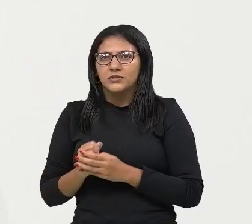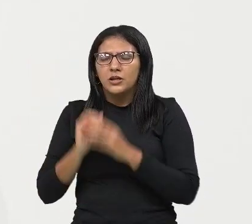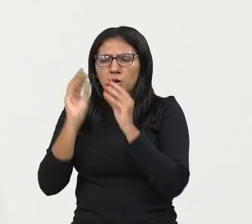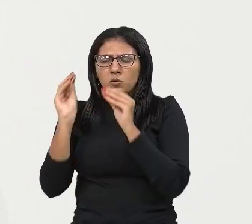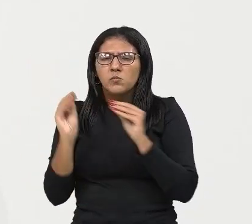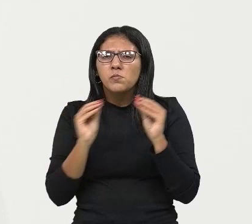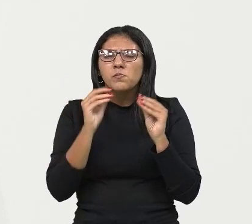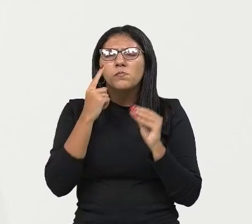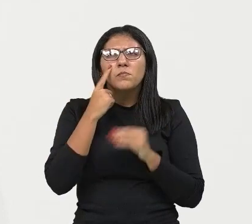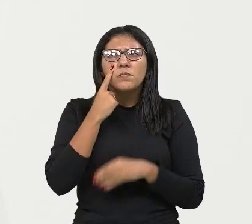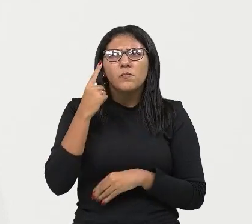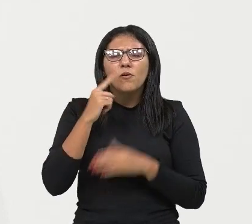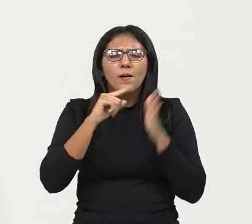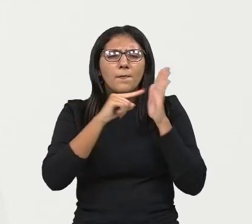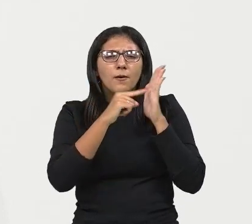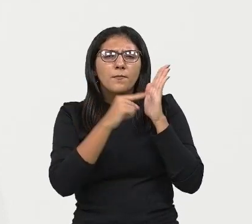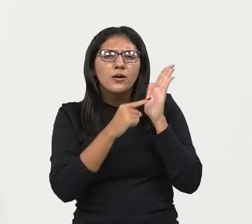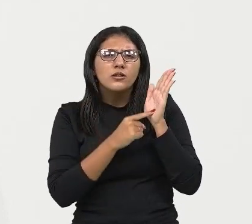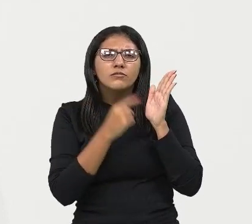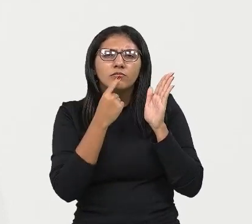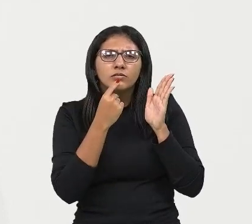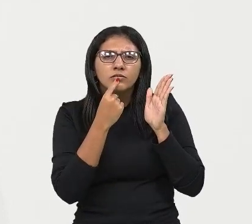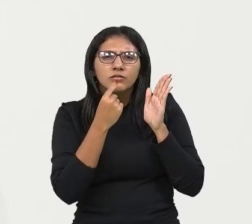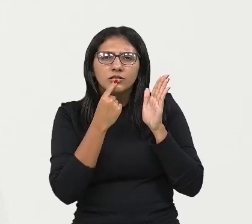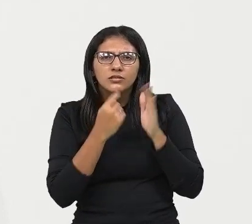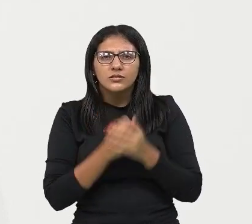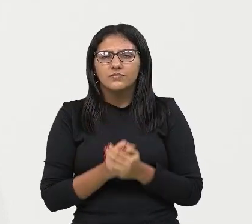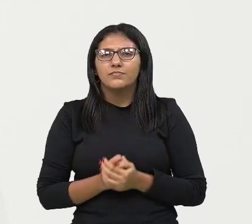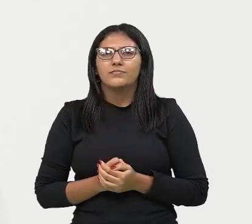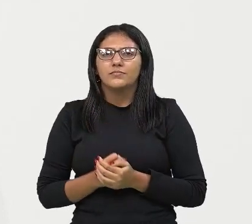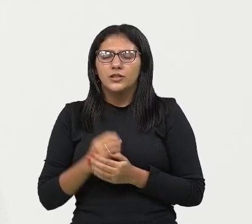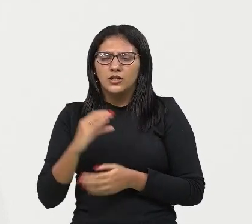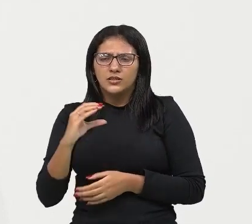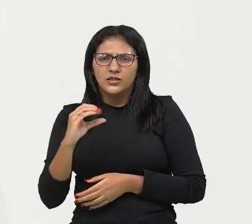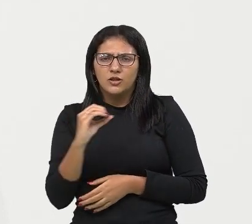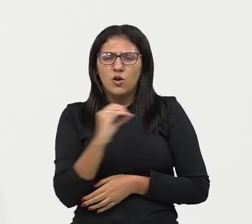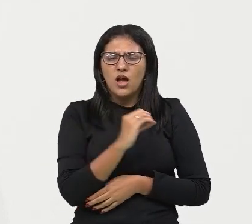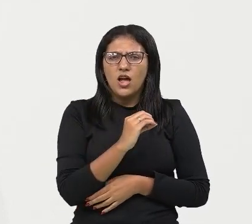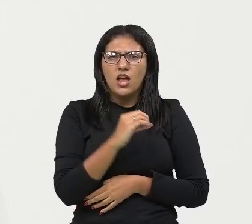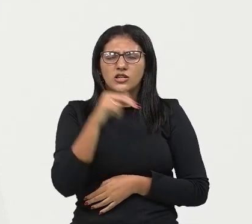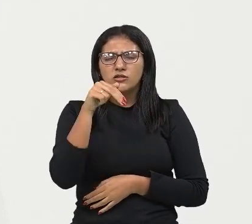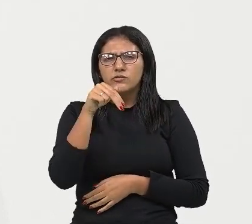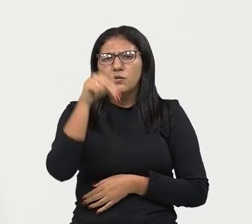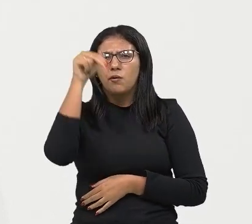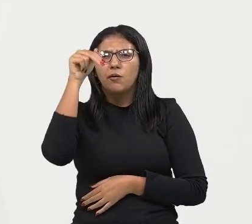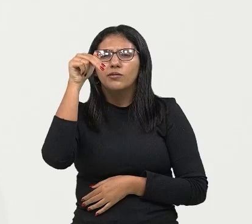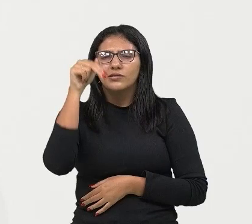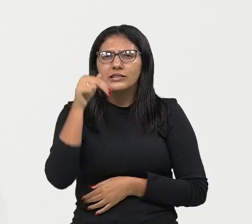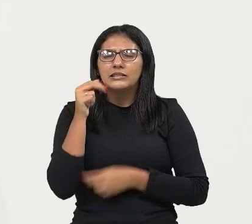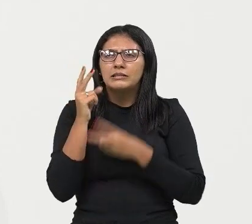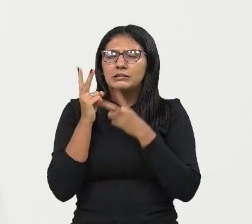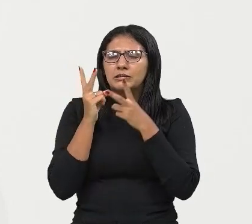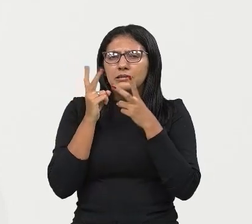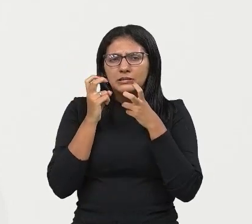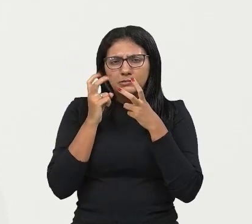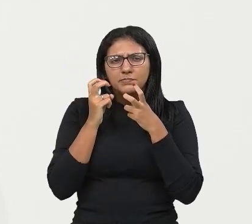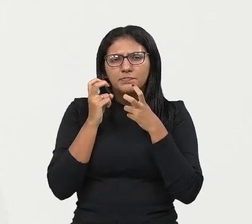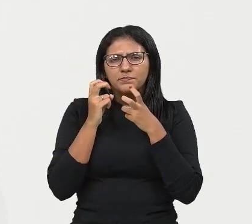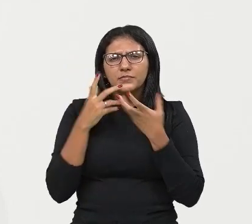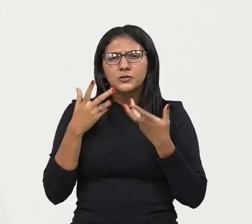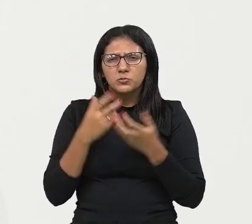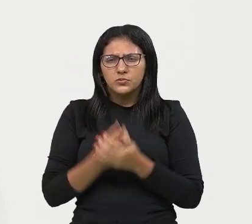norte, na parte da região centro-oeste, a gente observa que essa